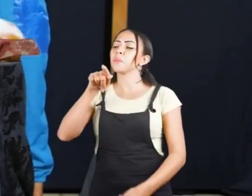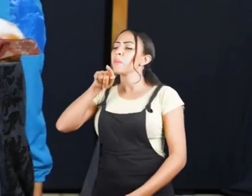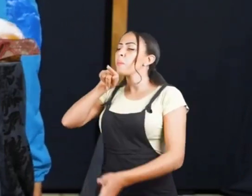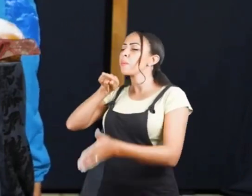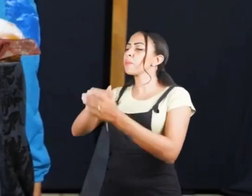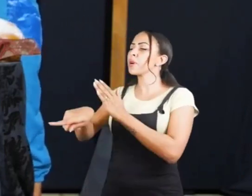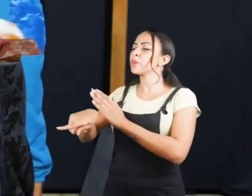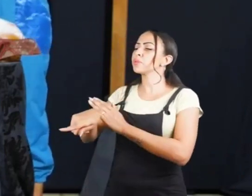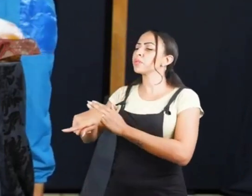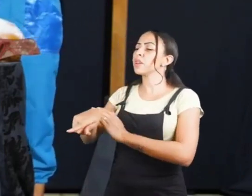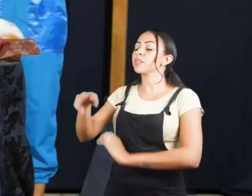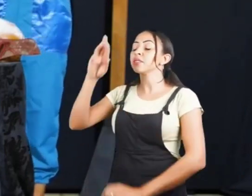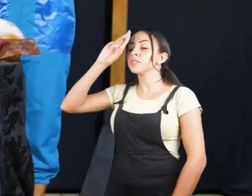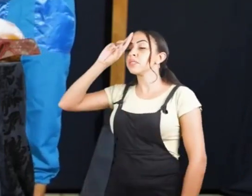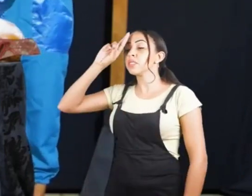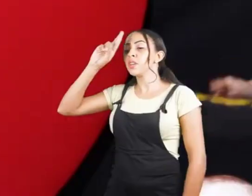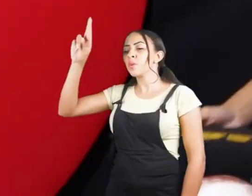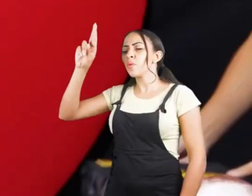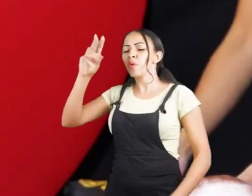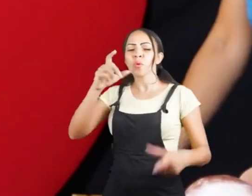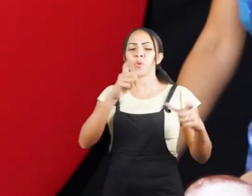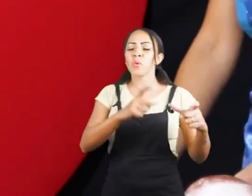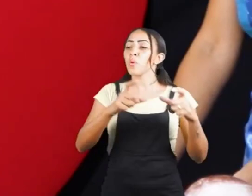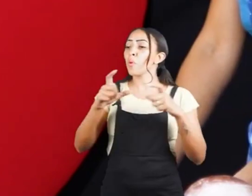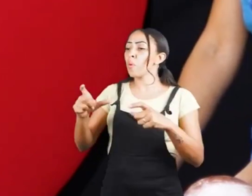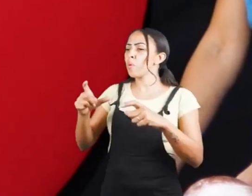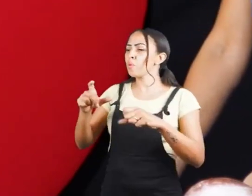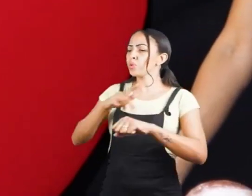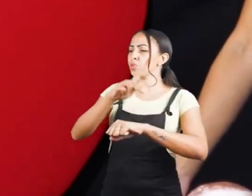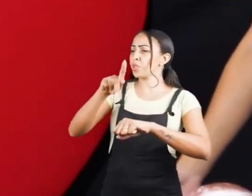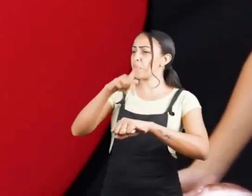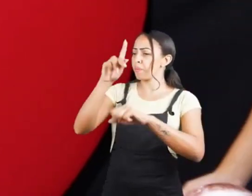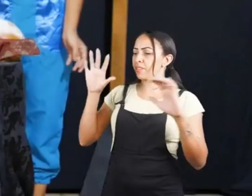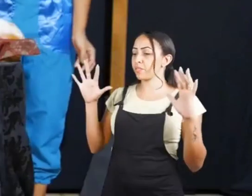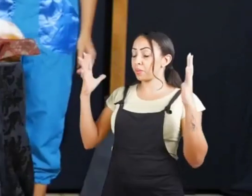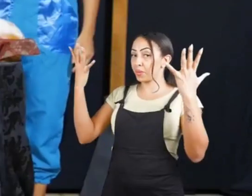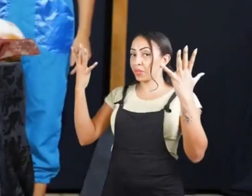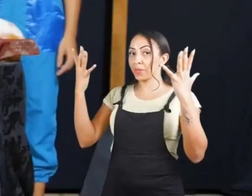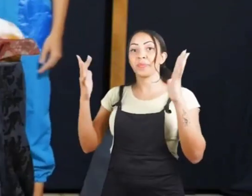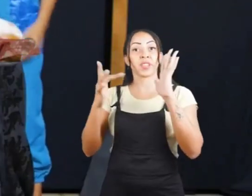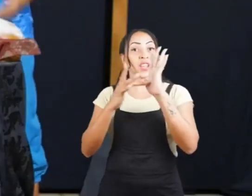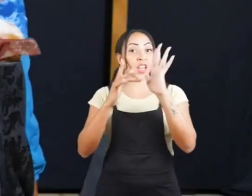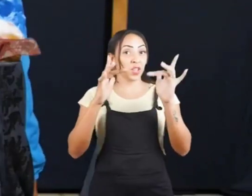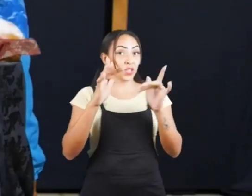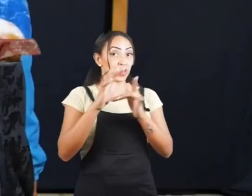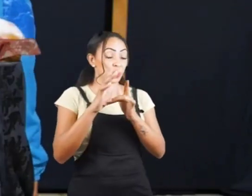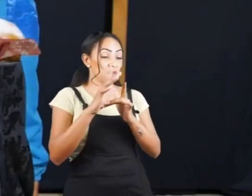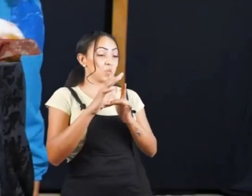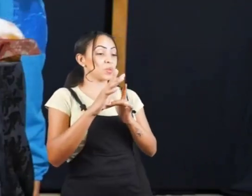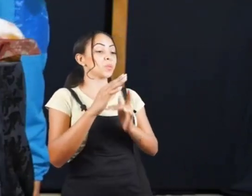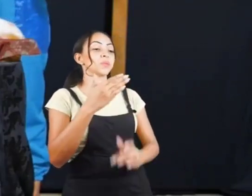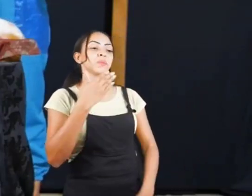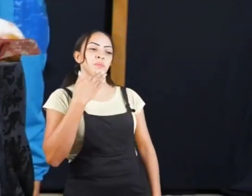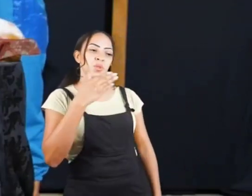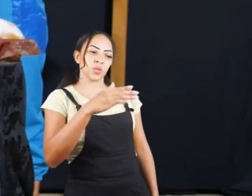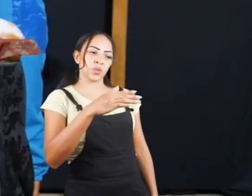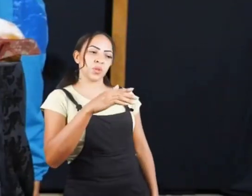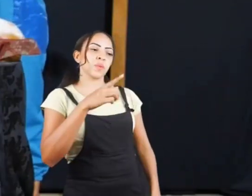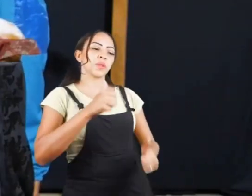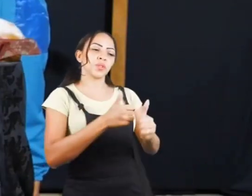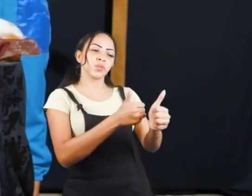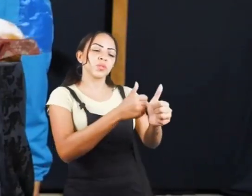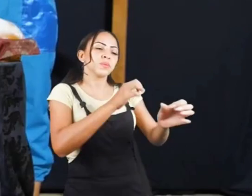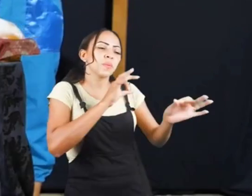vamos ceiar e comemorar a Páscoa? E então, Jesus pediu para os discípulos prepararem a Páscoa